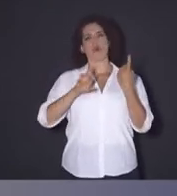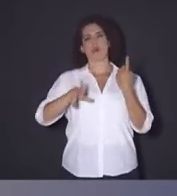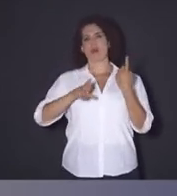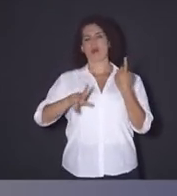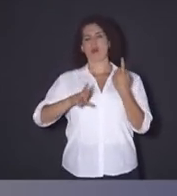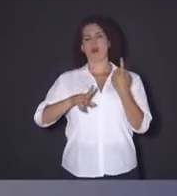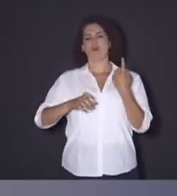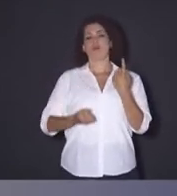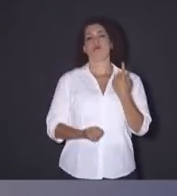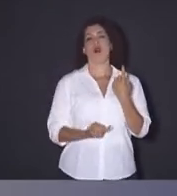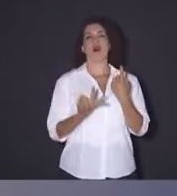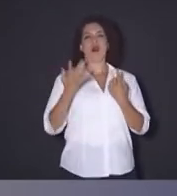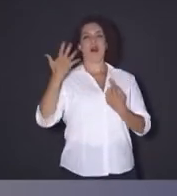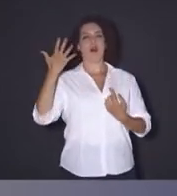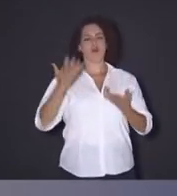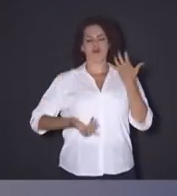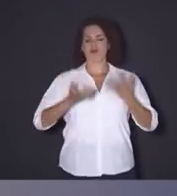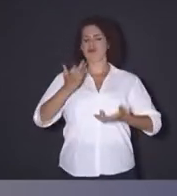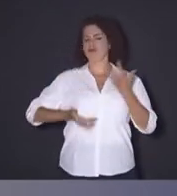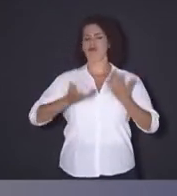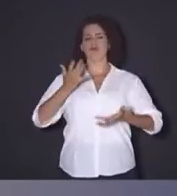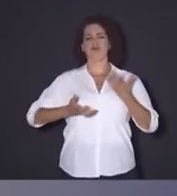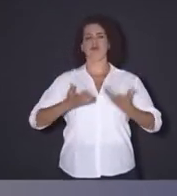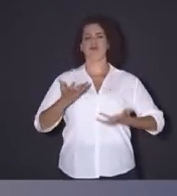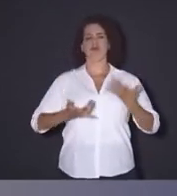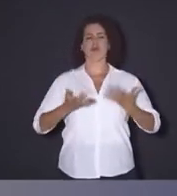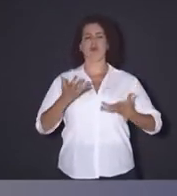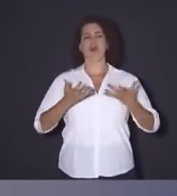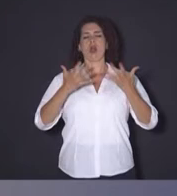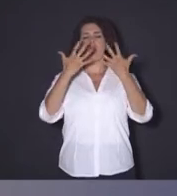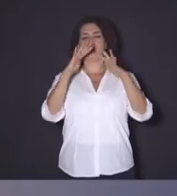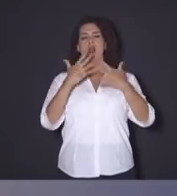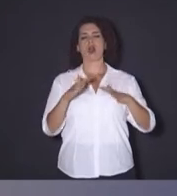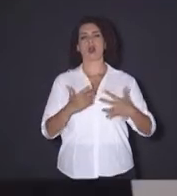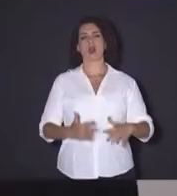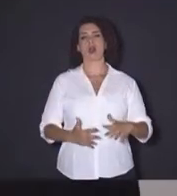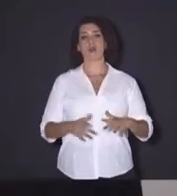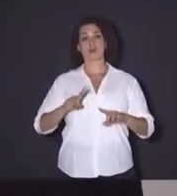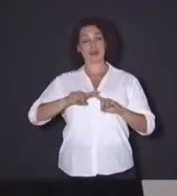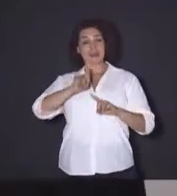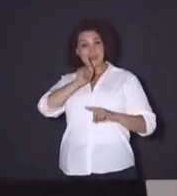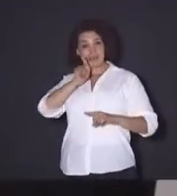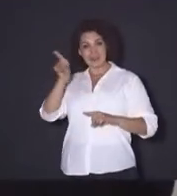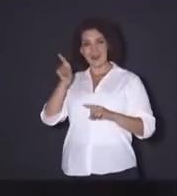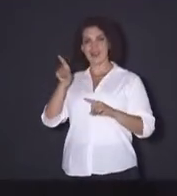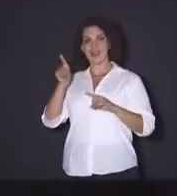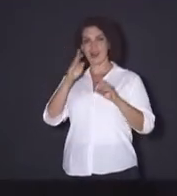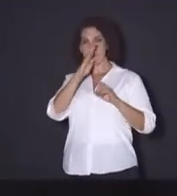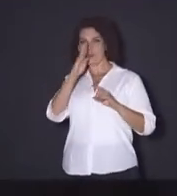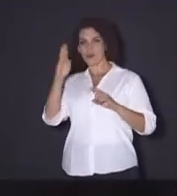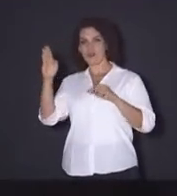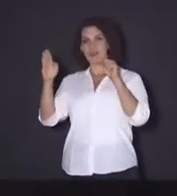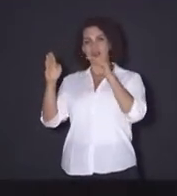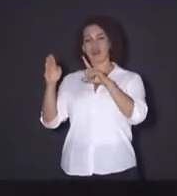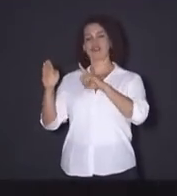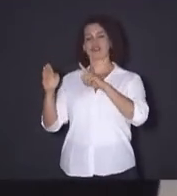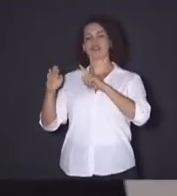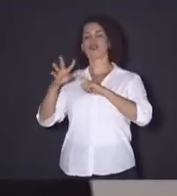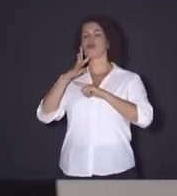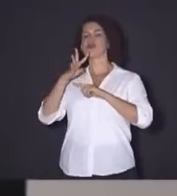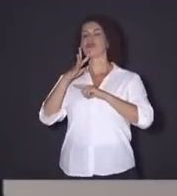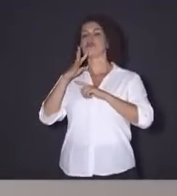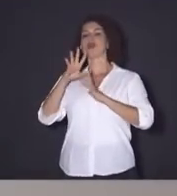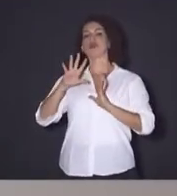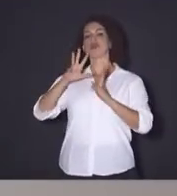Biblioteca de Alexandria, mas que ali, de fato, carregava, em boa medida, uma boa parte do conhecimento humano registrado.